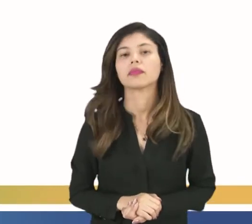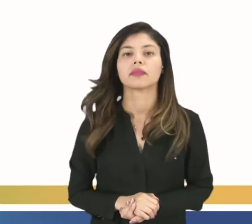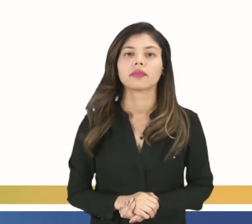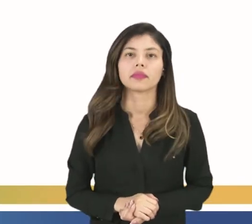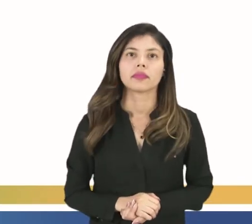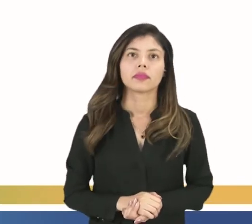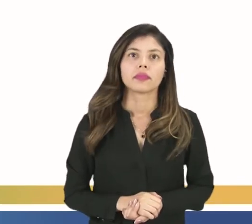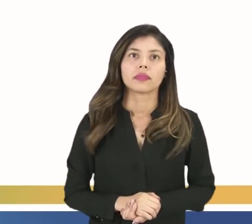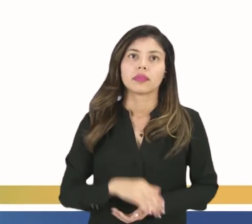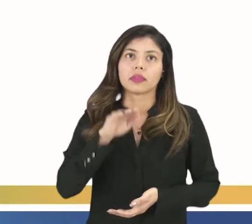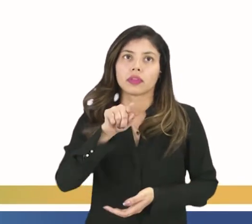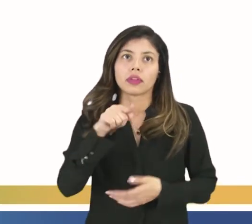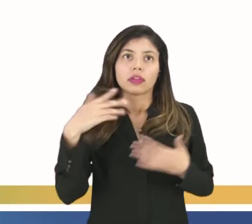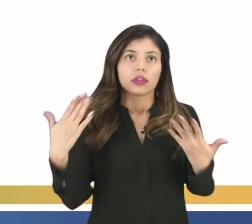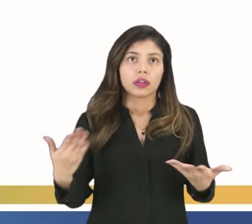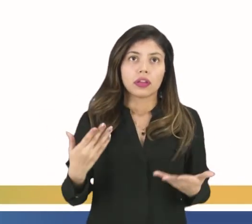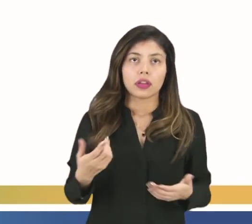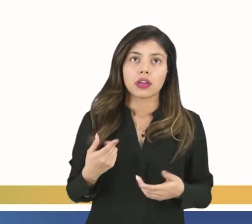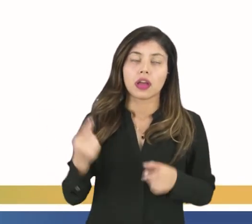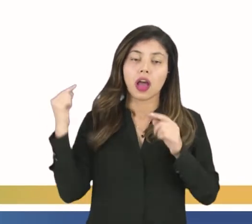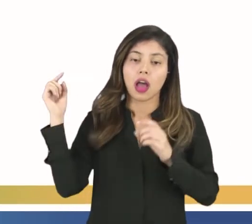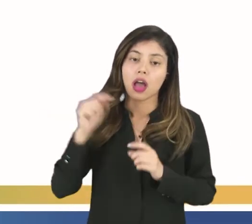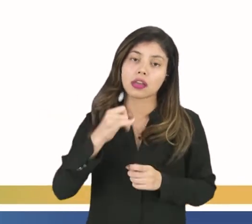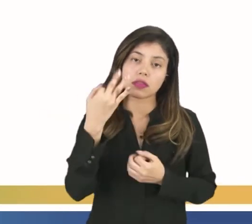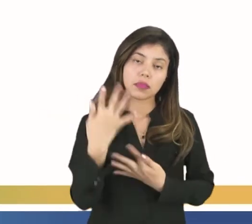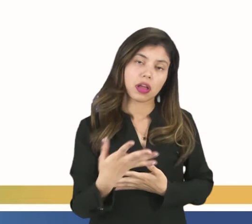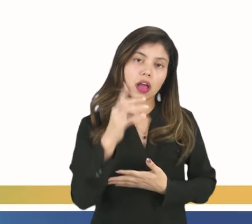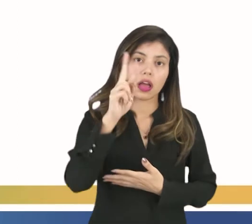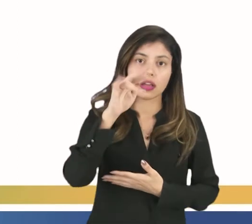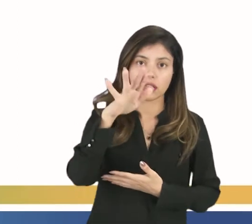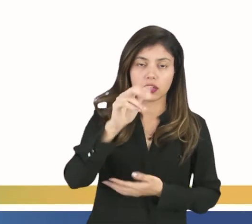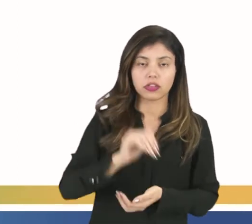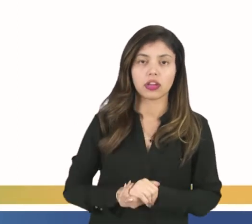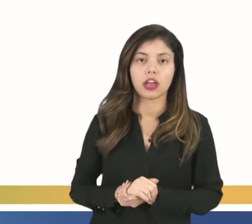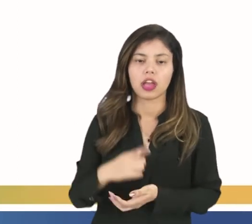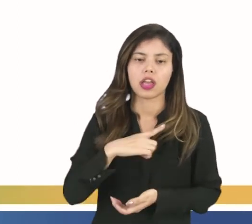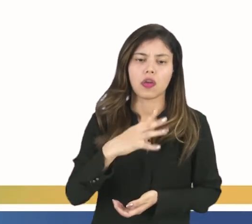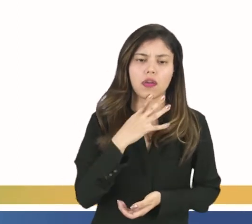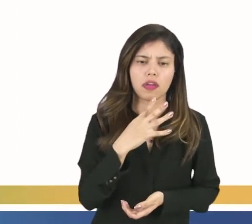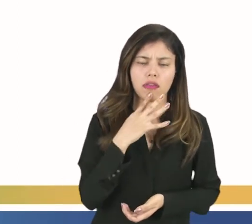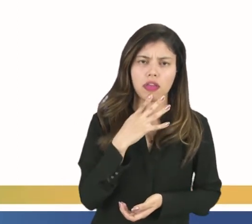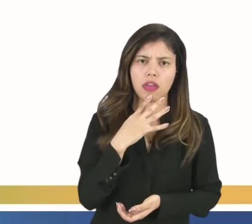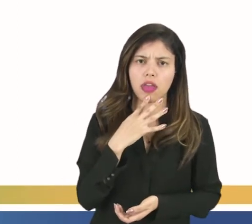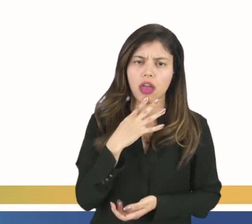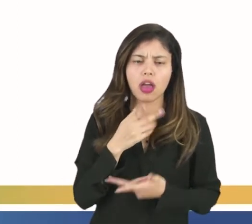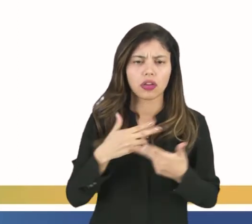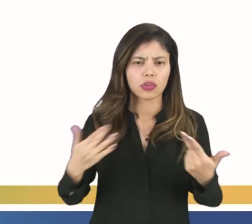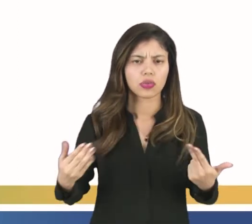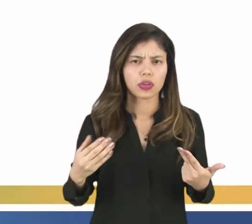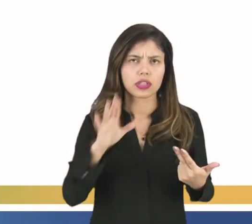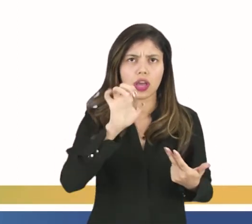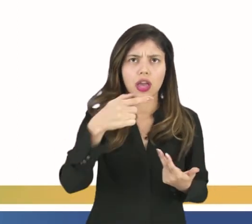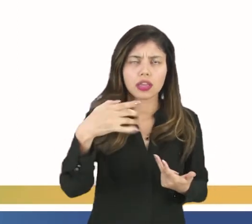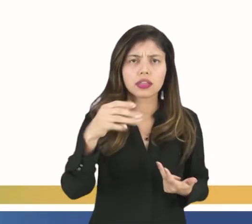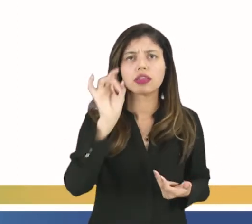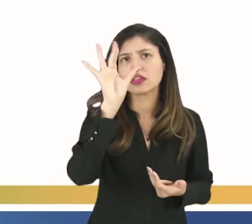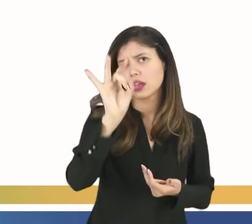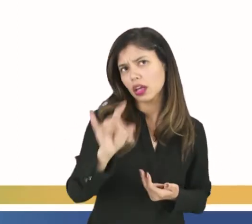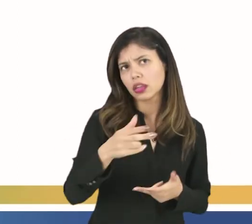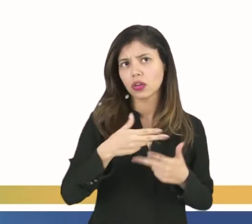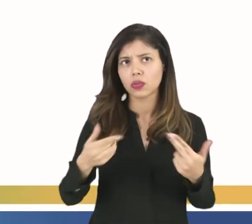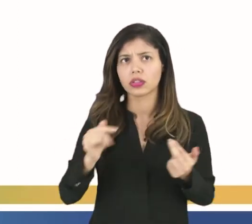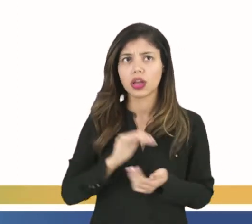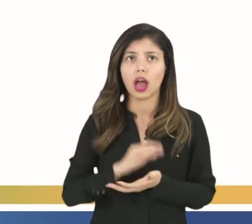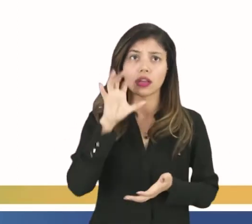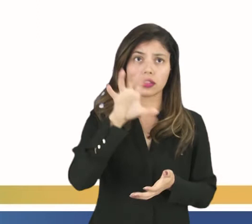é, dizia Kant, a sua crítica metafísica, que quer conhecer a essência das coisas. A metafísica quer conhecer a essência de cada coisa. Assim,